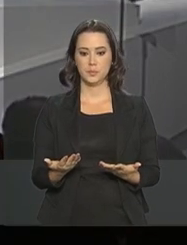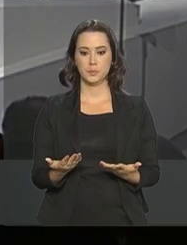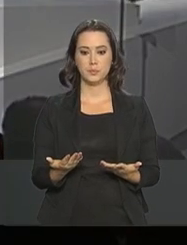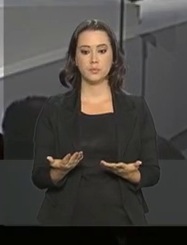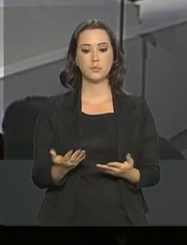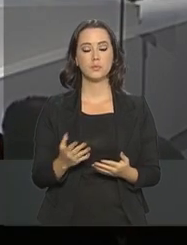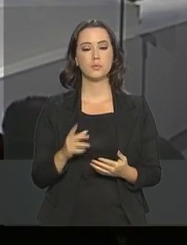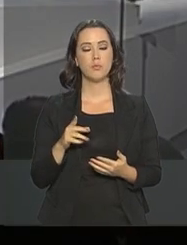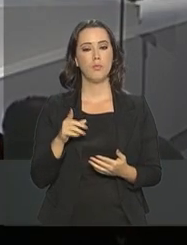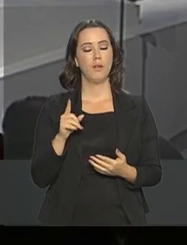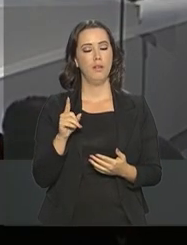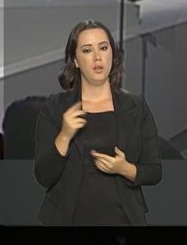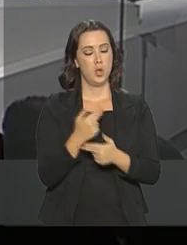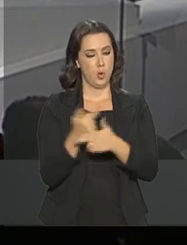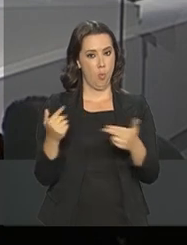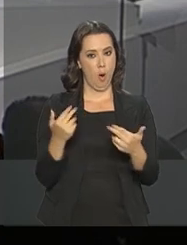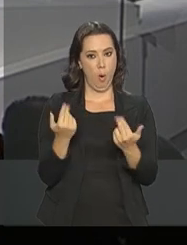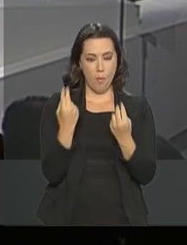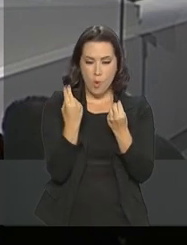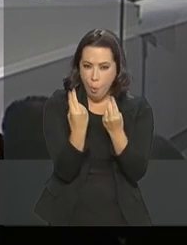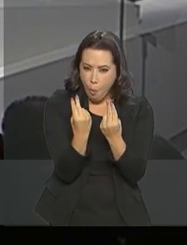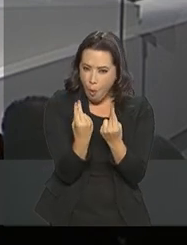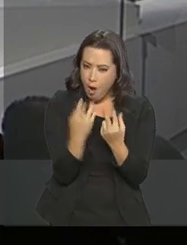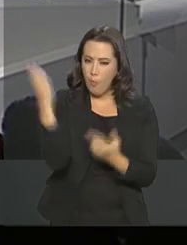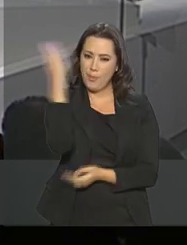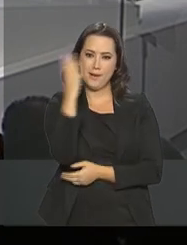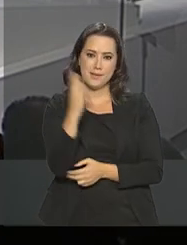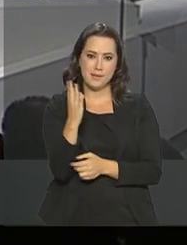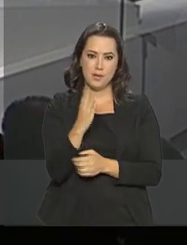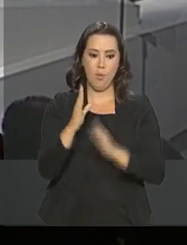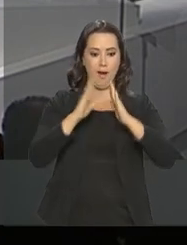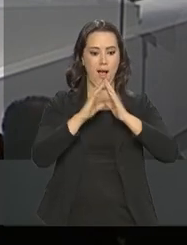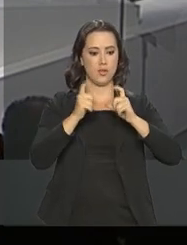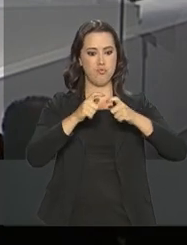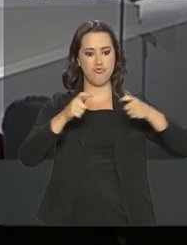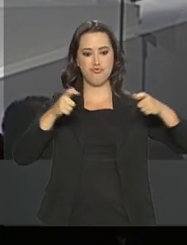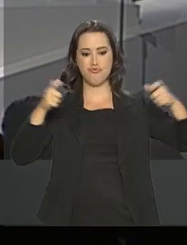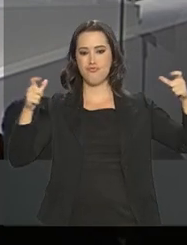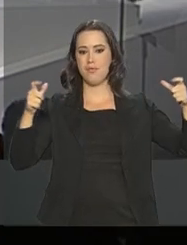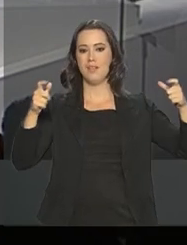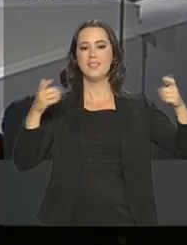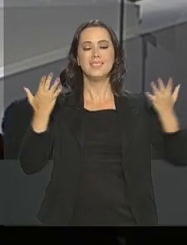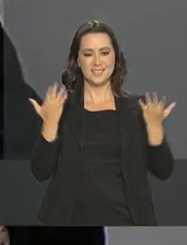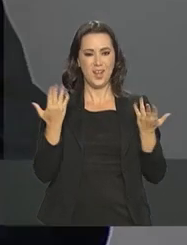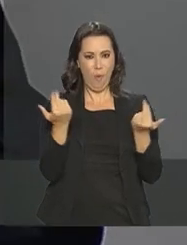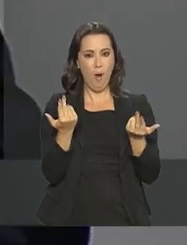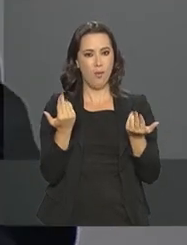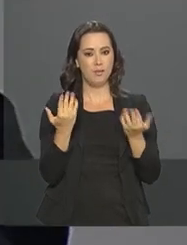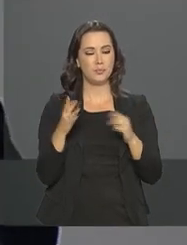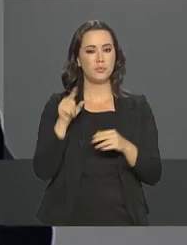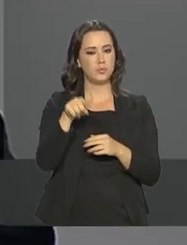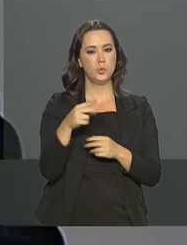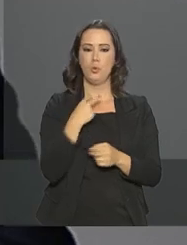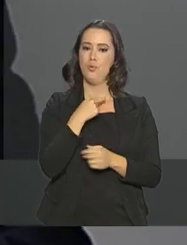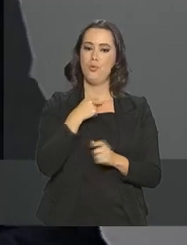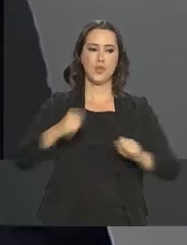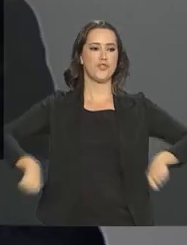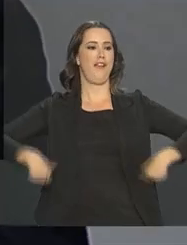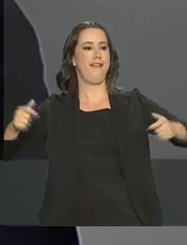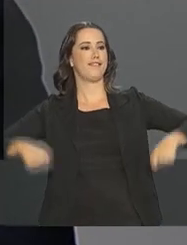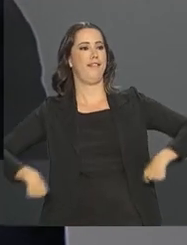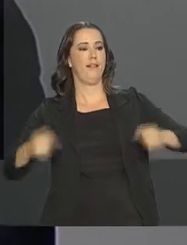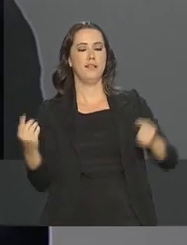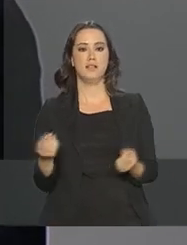no caso do brasil que é a nossa grande casa você não pode gastar mais do que aquilo que arrecada e